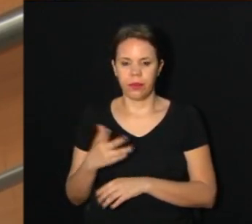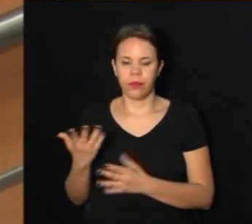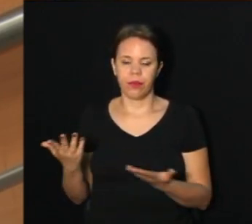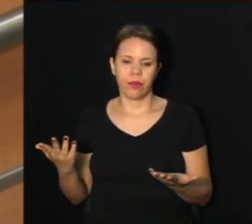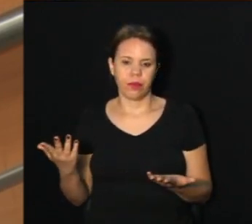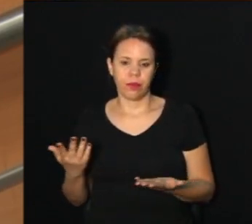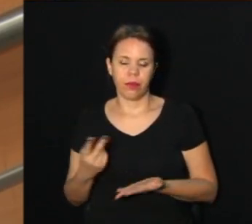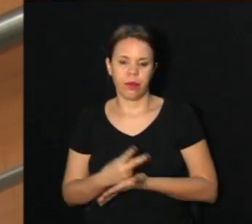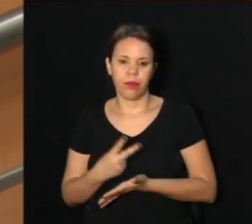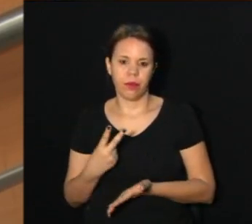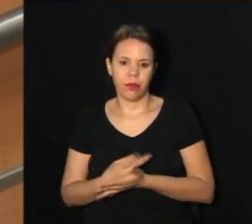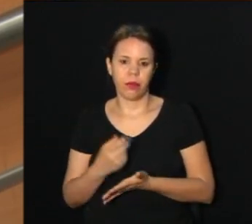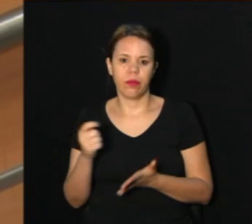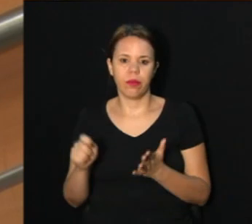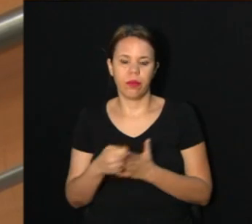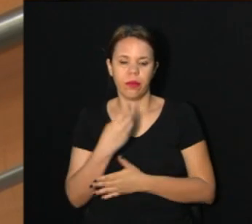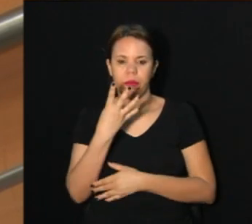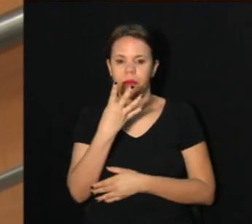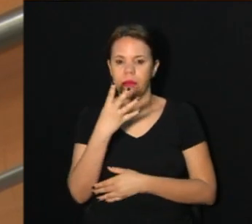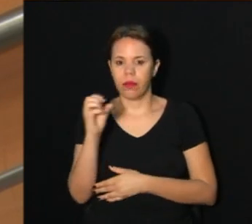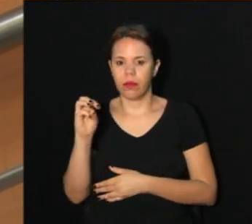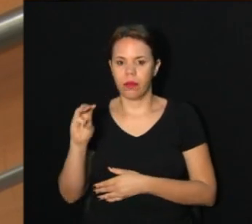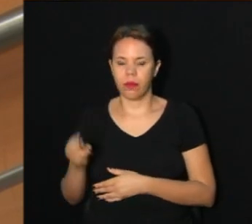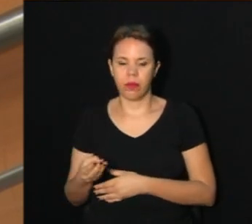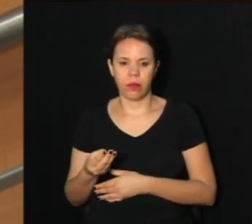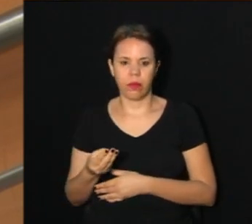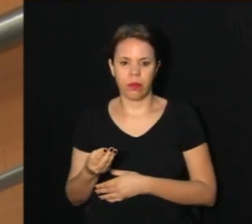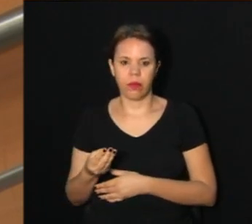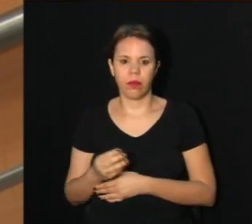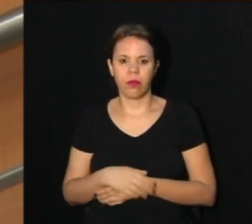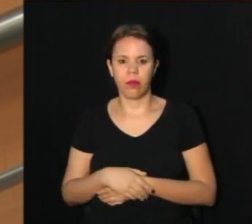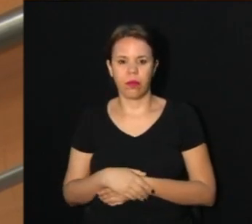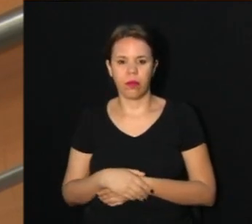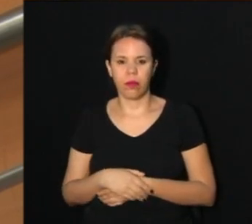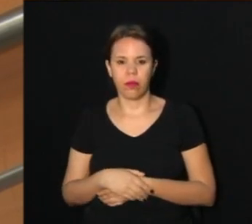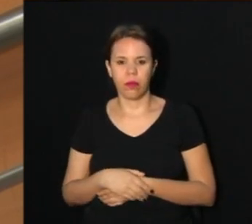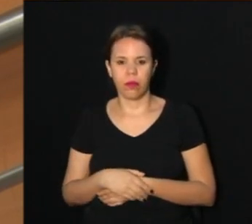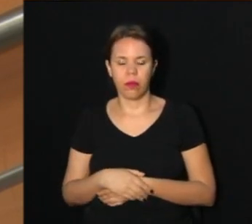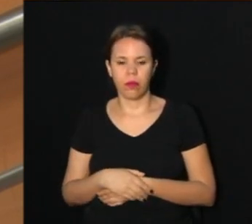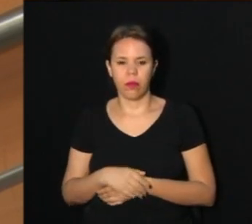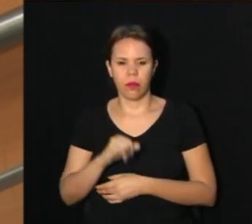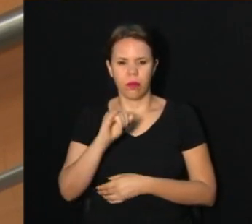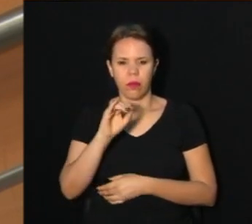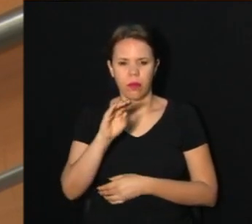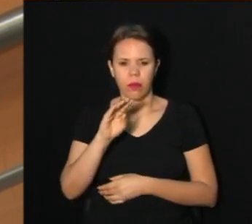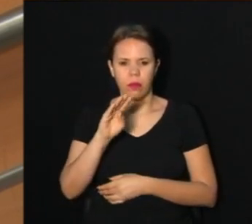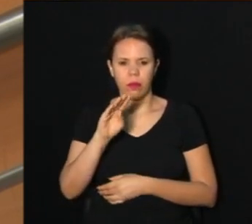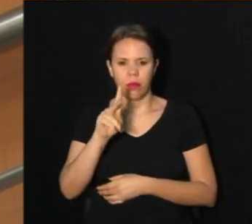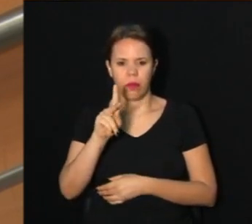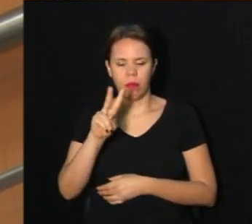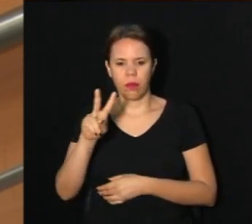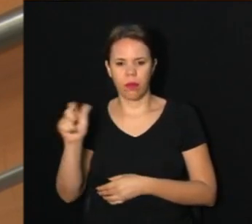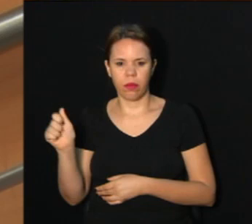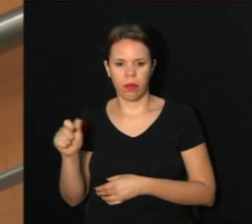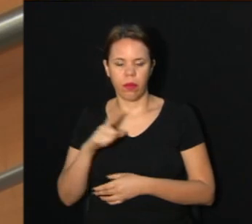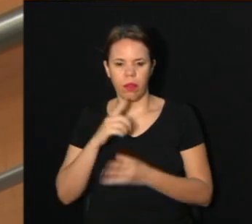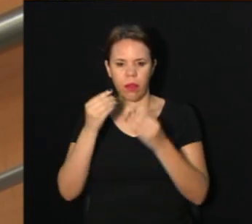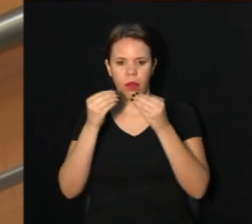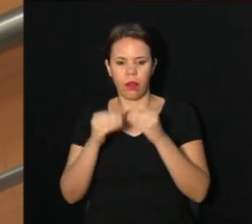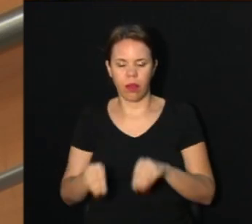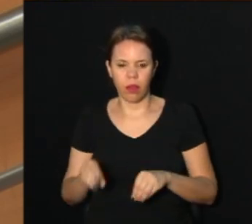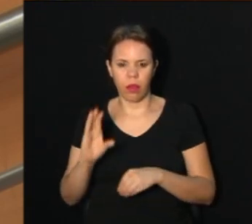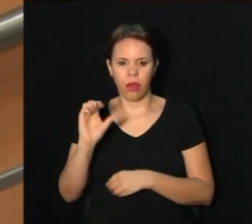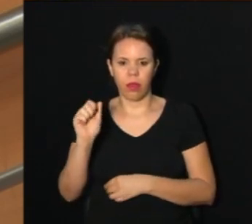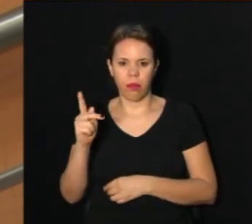Aquele mesmo que autorizou 40 milhões empregados do Banco Morado e BVA, que deu um prejuízo enorme ao